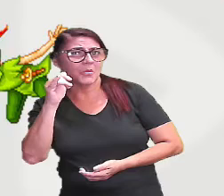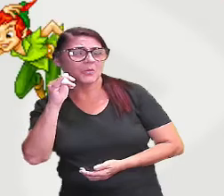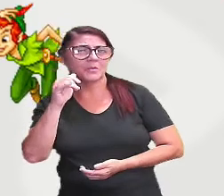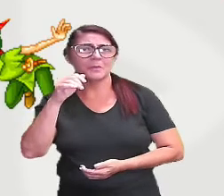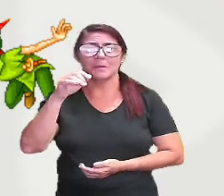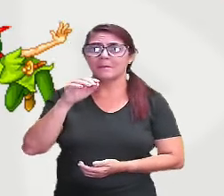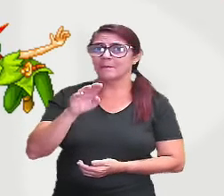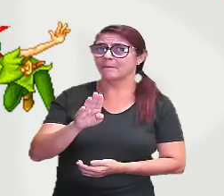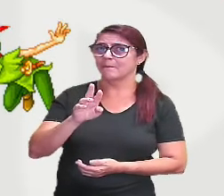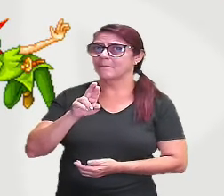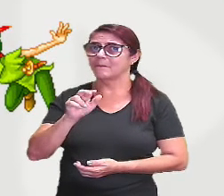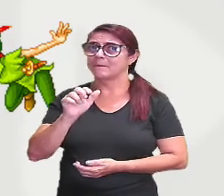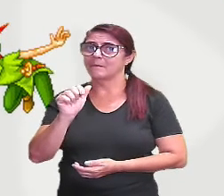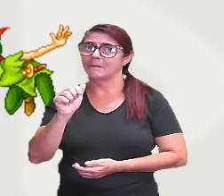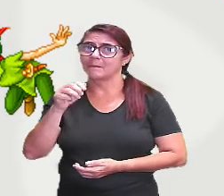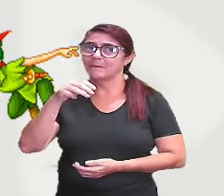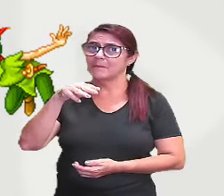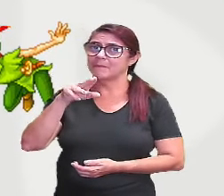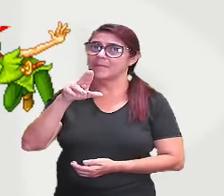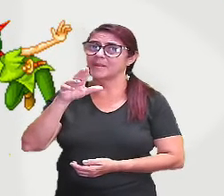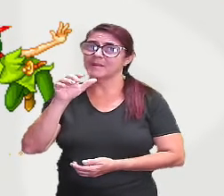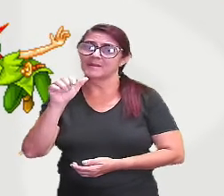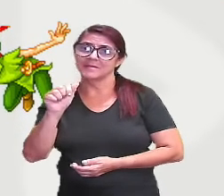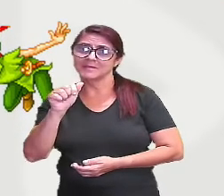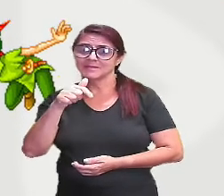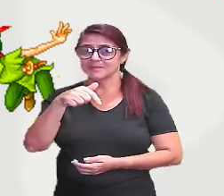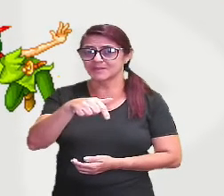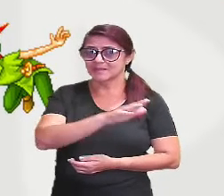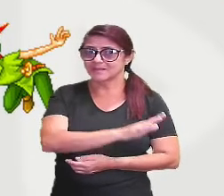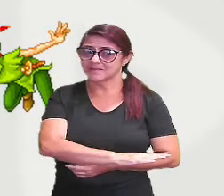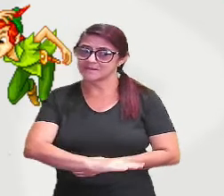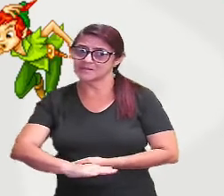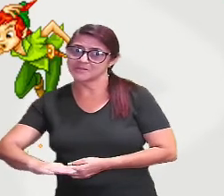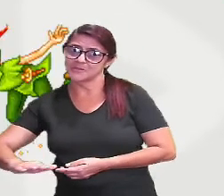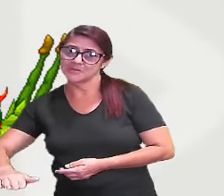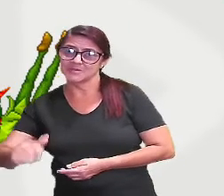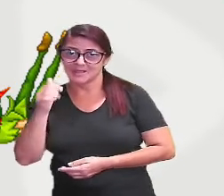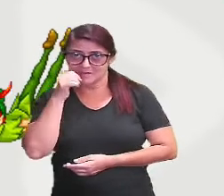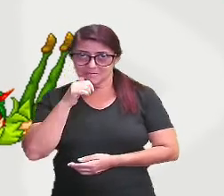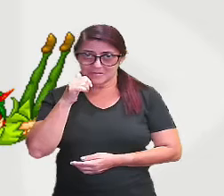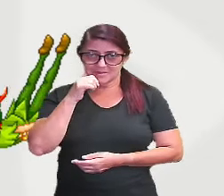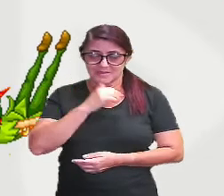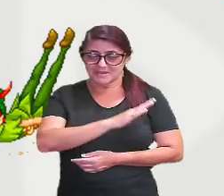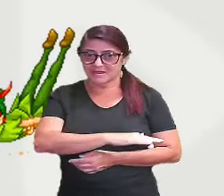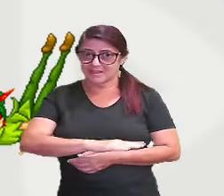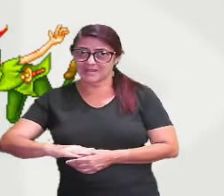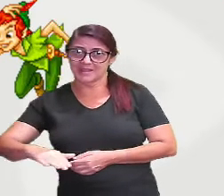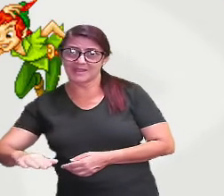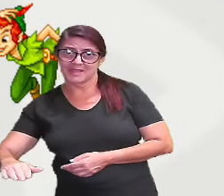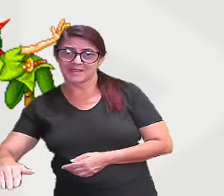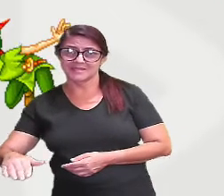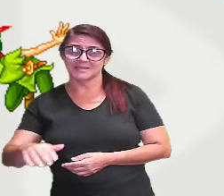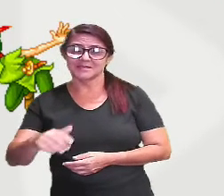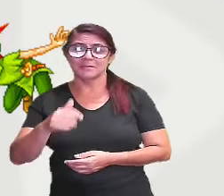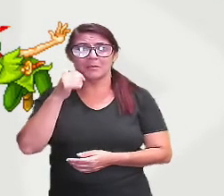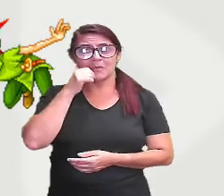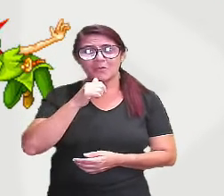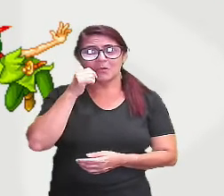de Neve e os Sete Anões. Uma história onde as crianças aí escutam